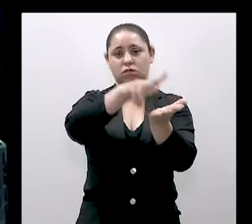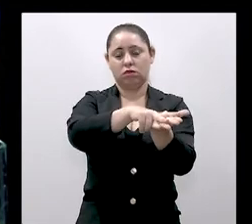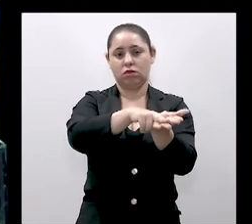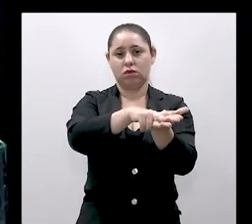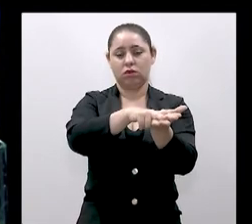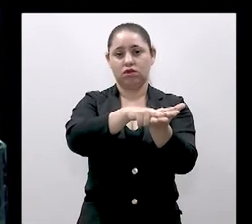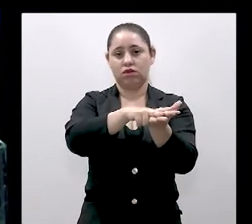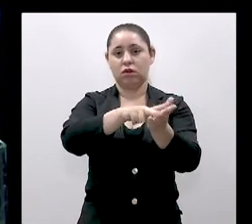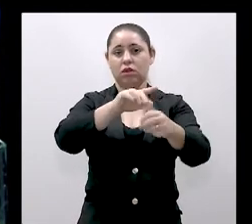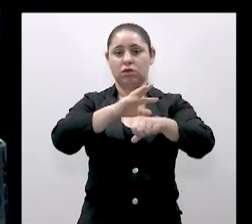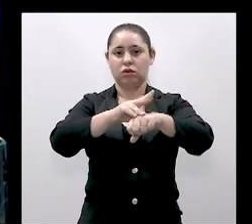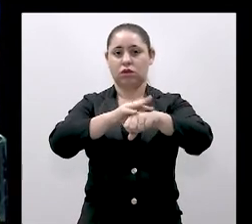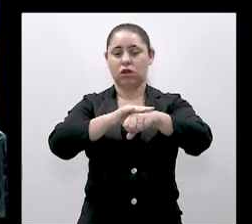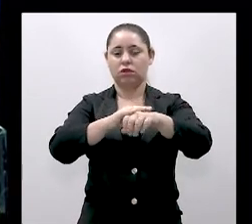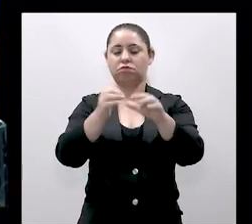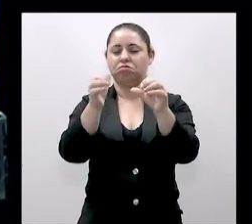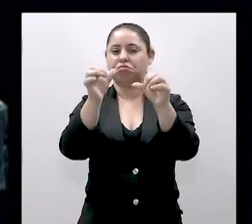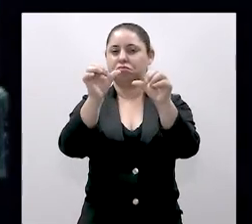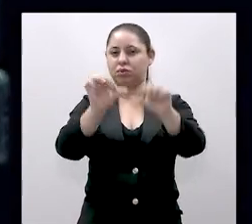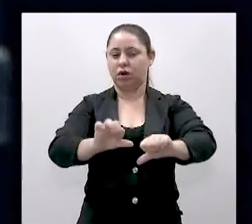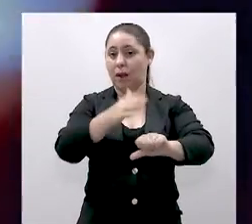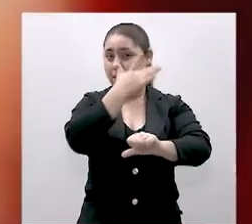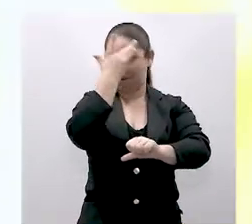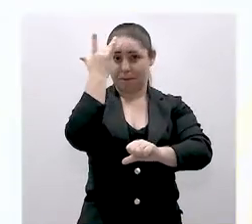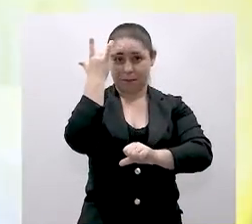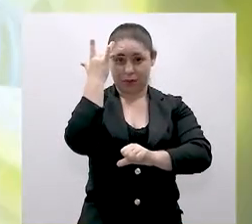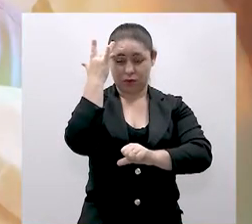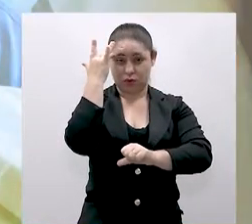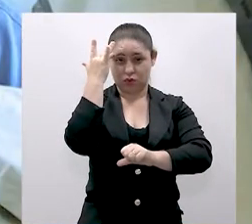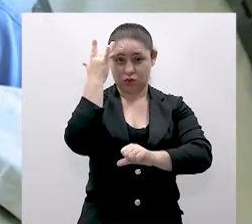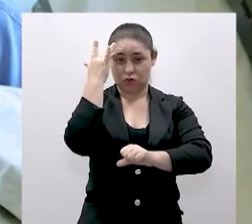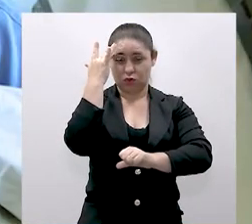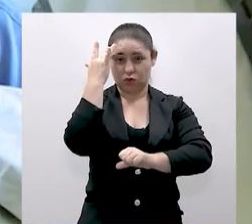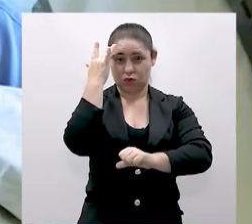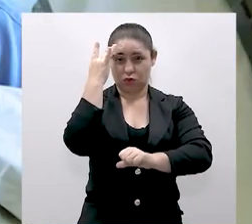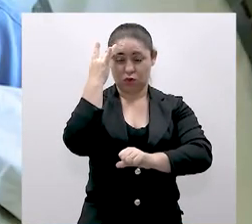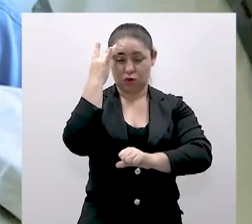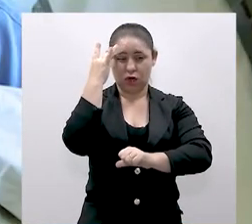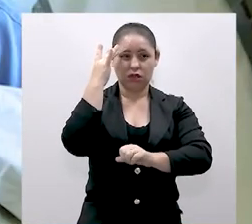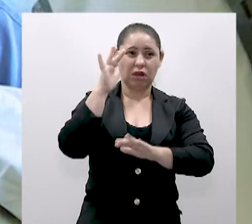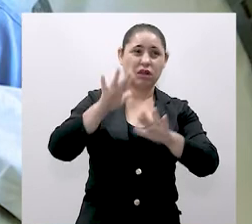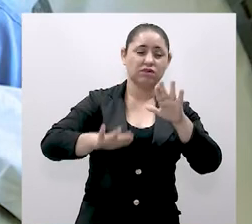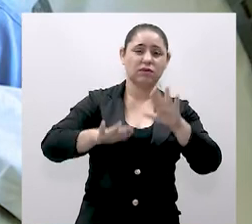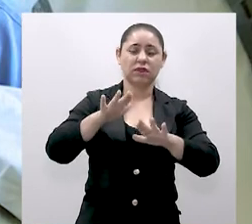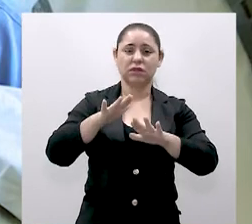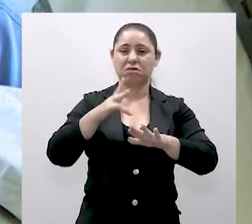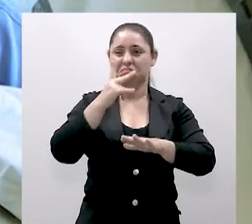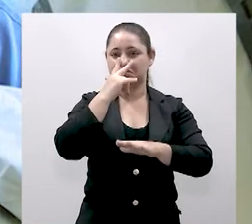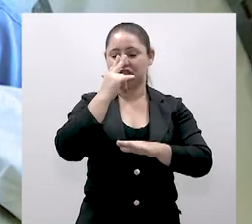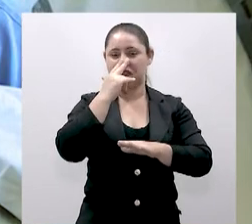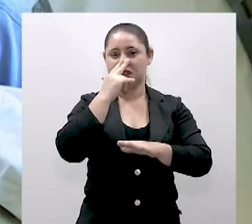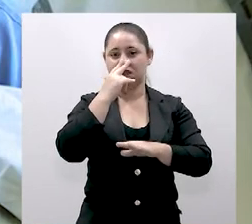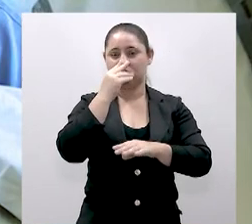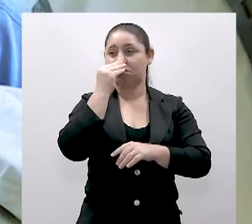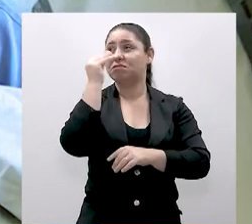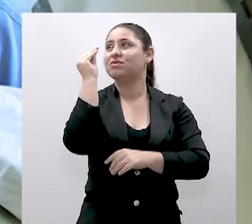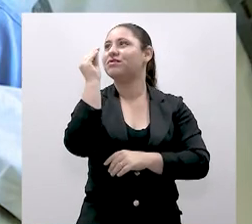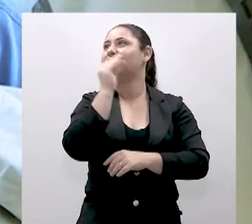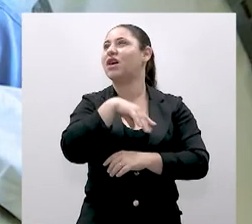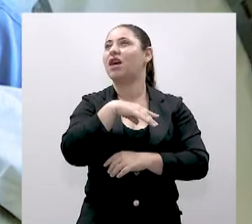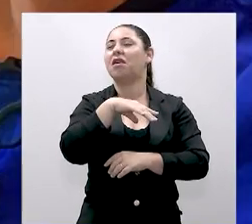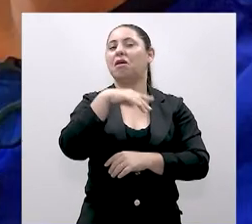como você falou e essa doença é uma doença terrível as pessoas elas certa maneira